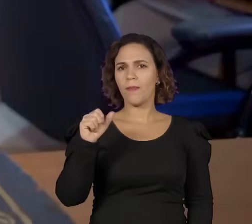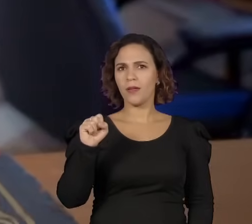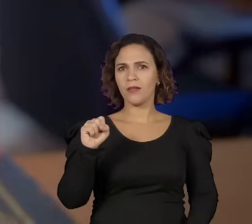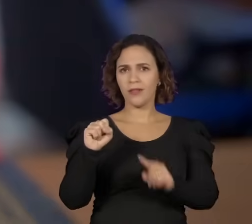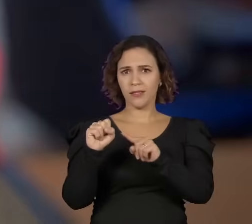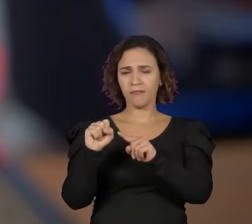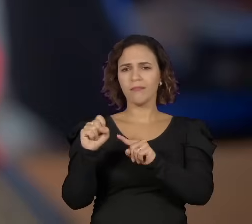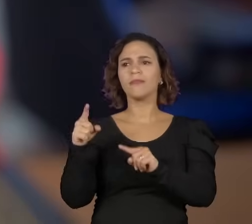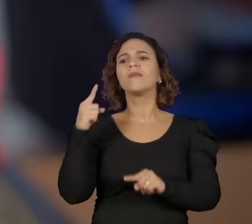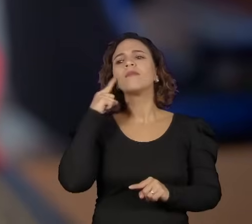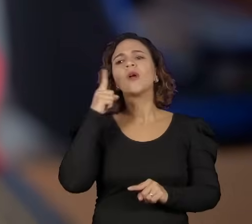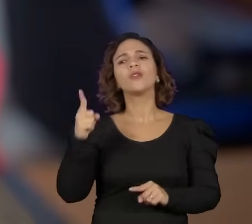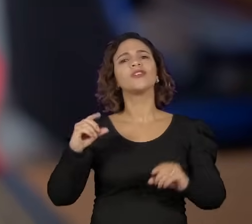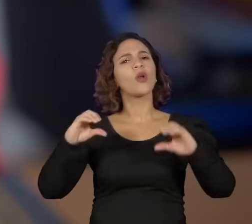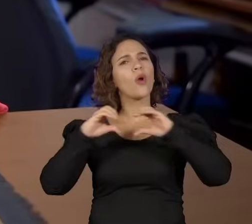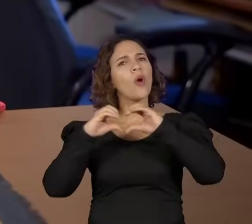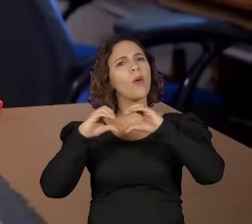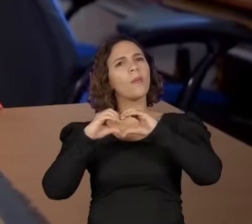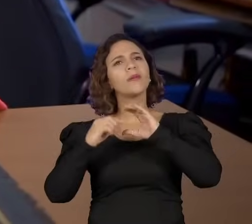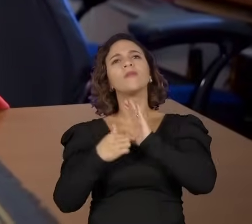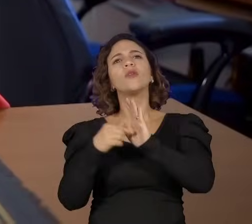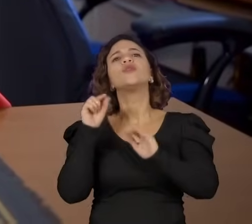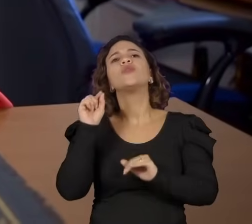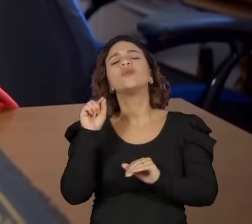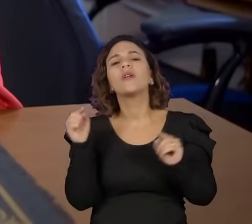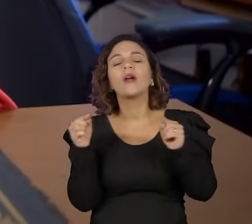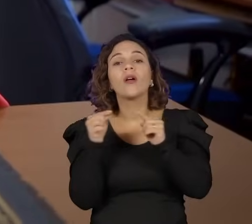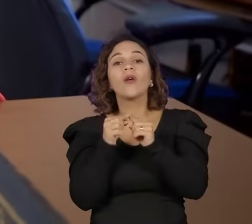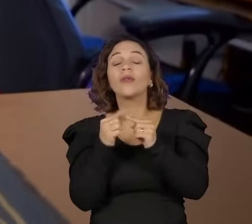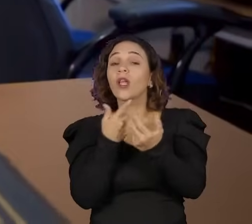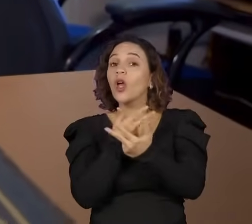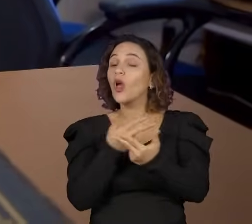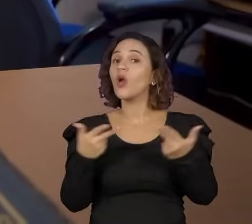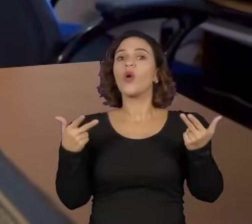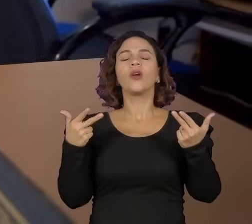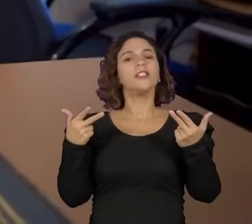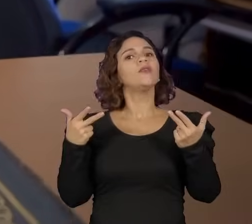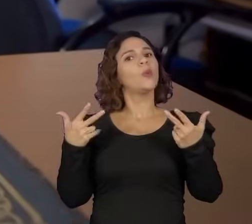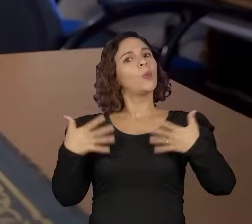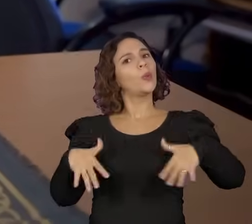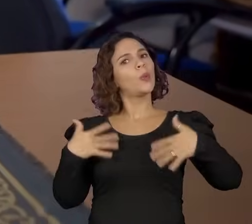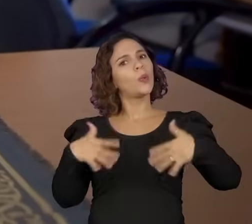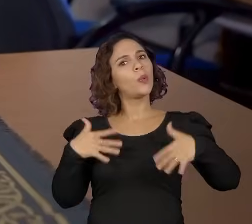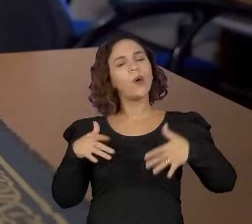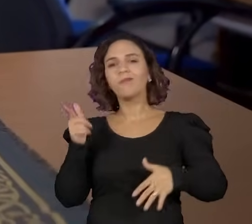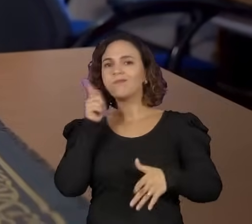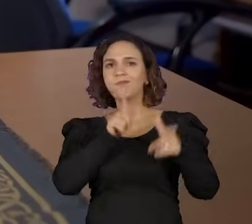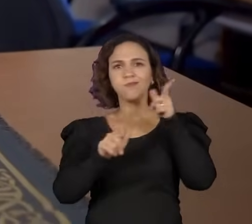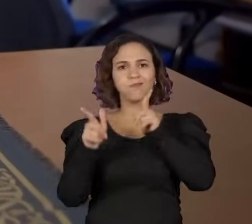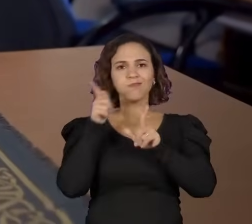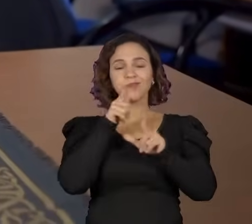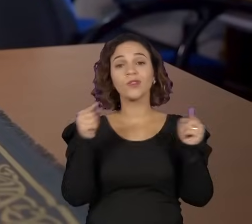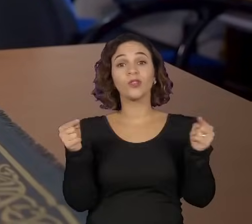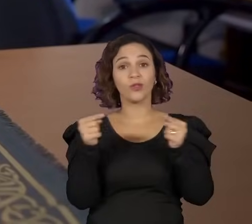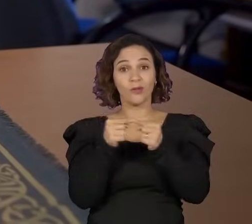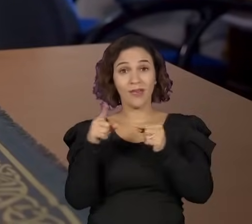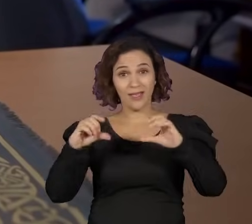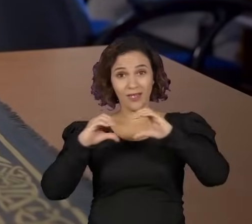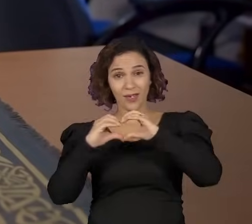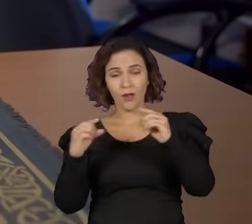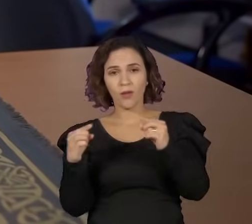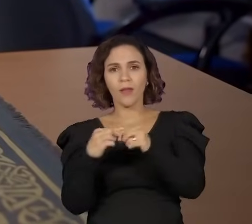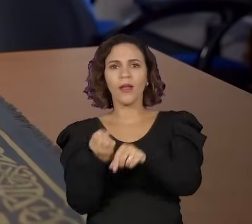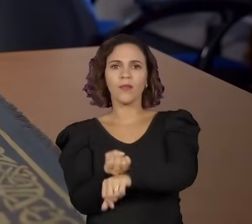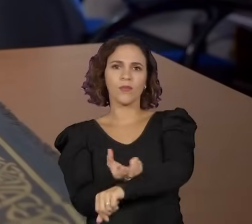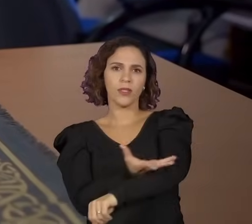8 de copas, ele é uma carta que ele fala de grandes realizações. Copas está muito associado com a emoção.